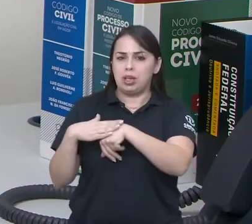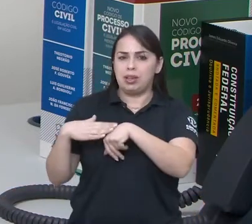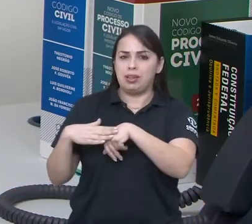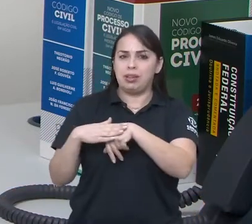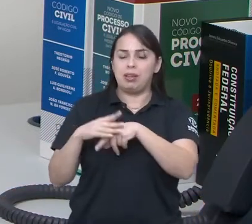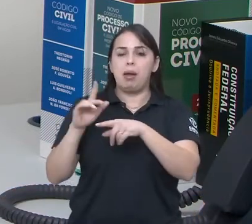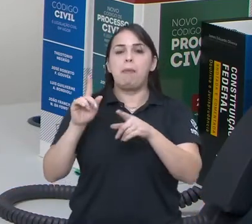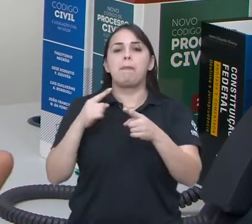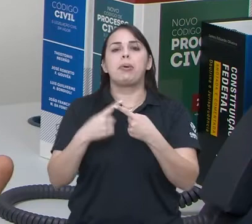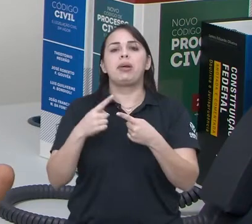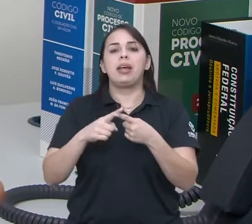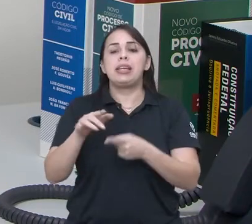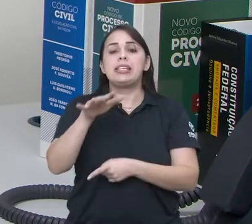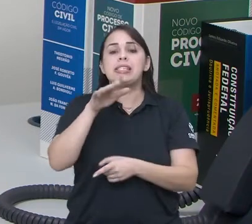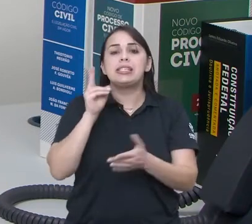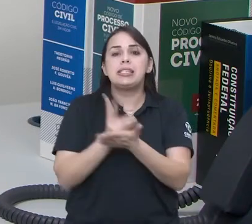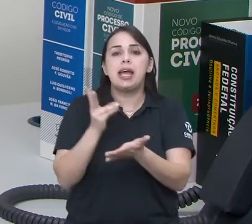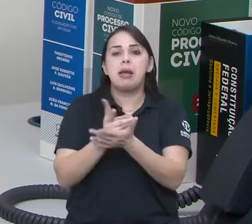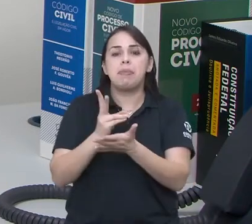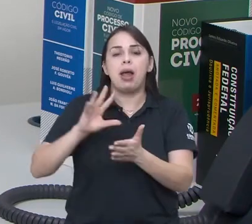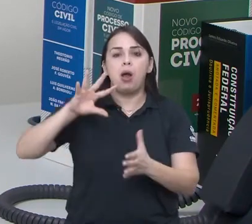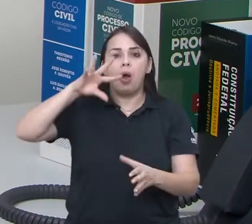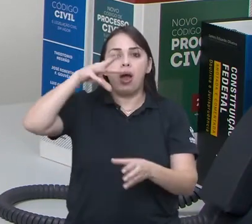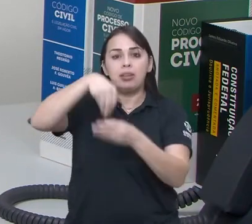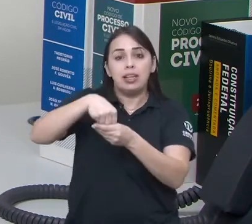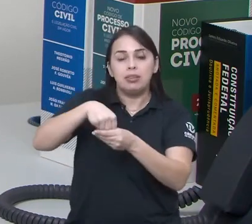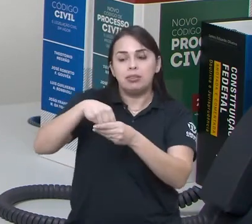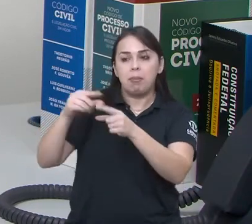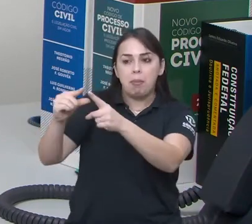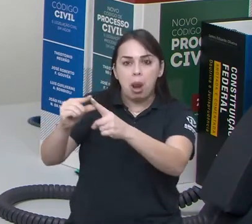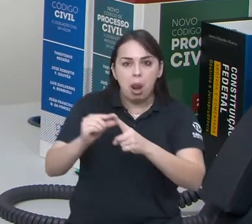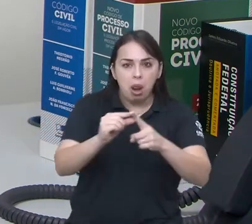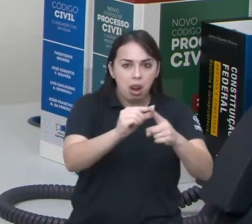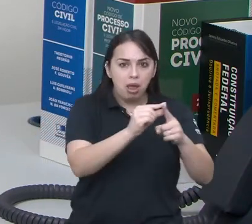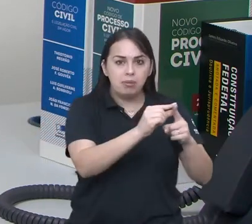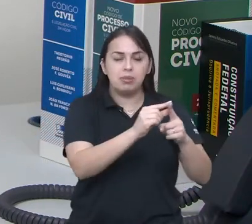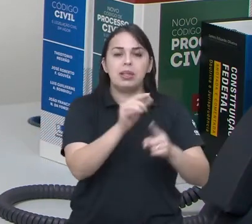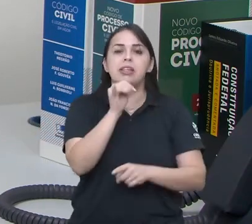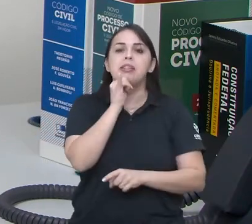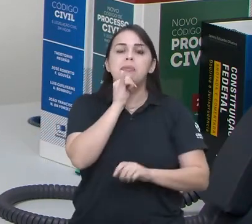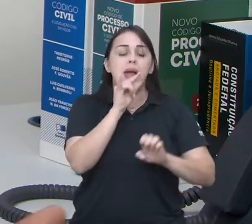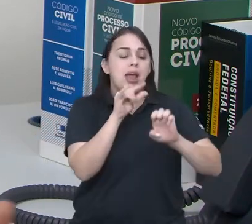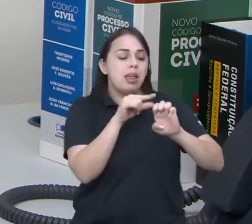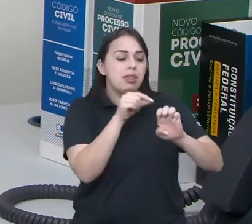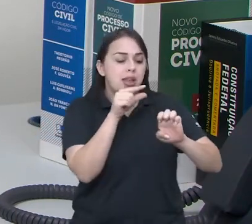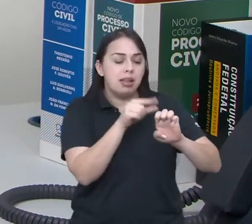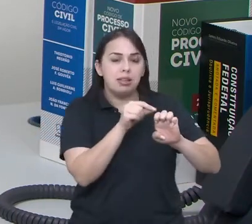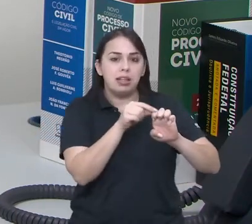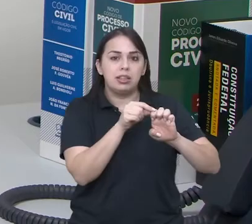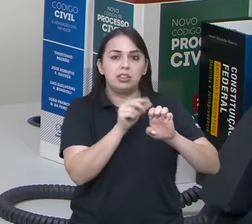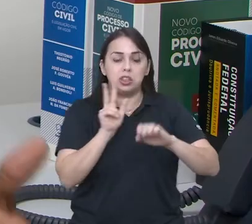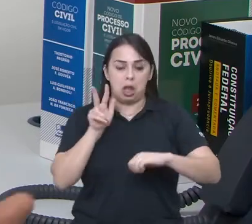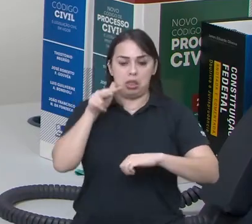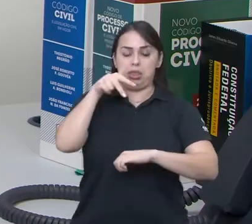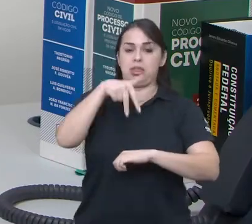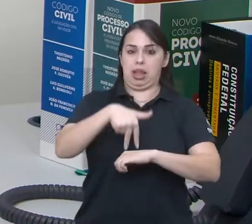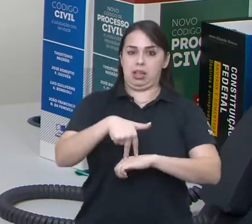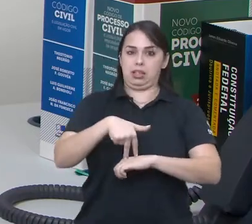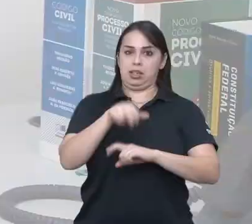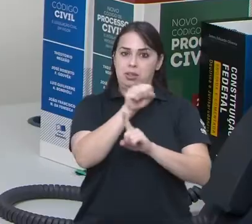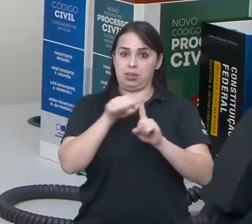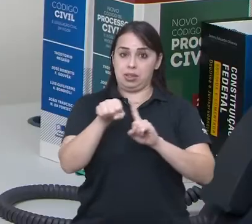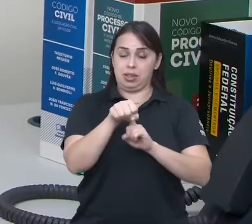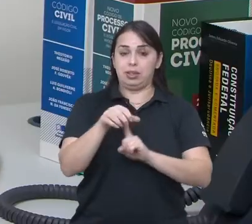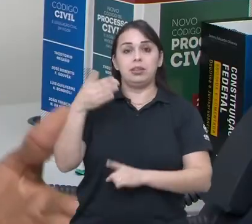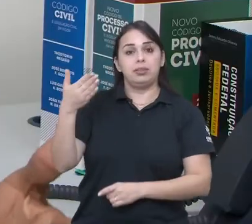grandes questões vêm da periferia quando fala de preconceito racial, né? De empreendedorismo, de espaço na